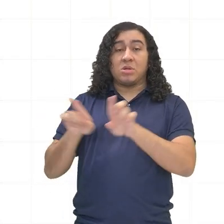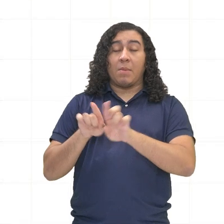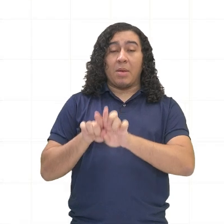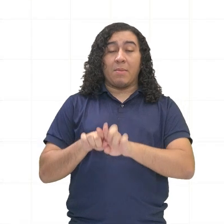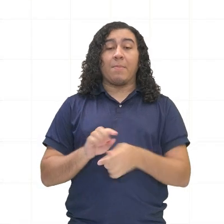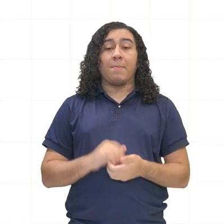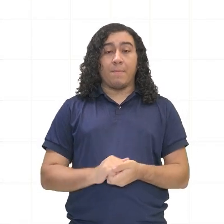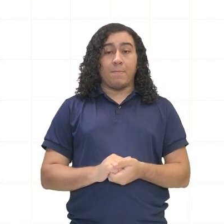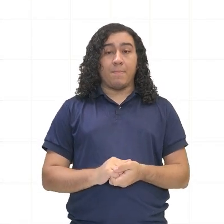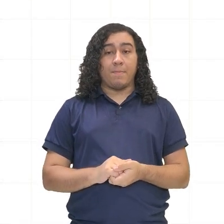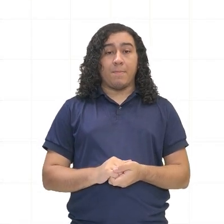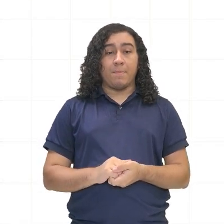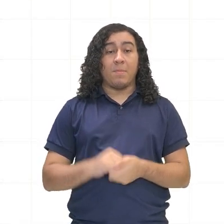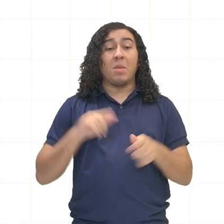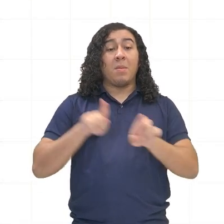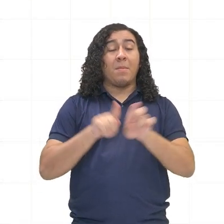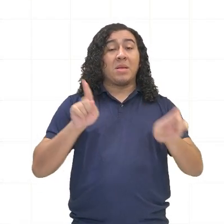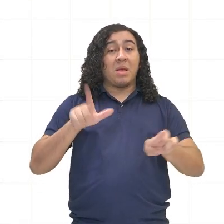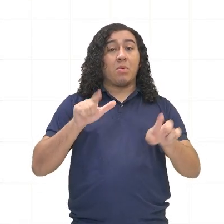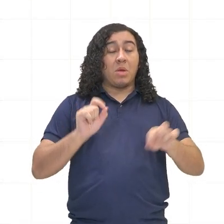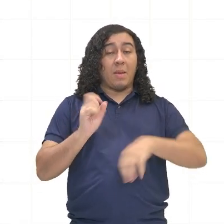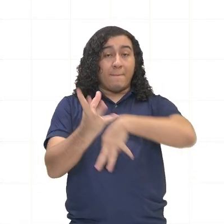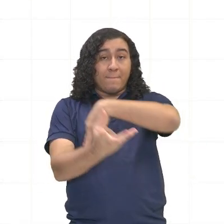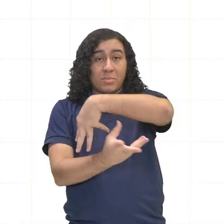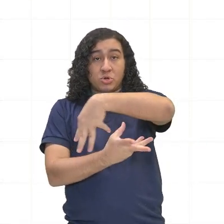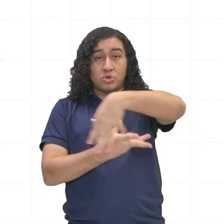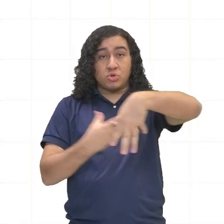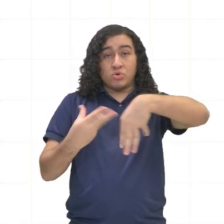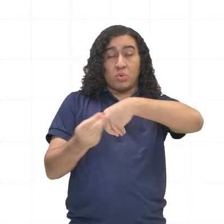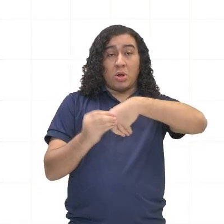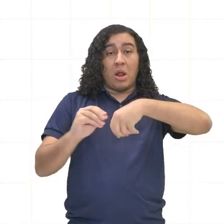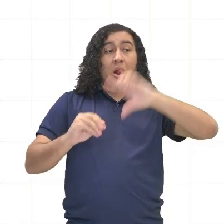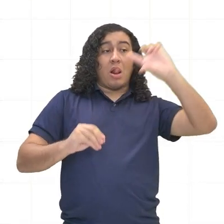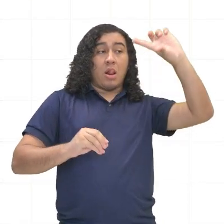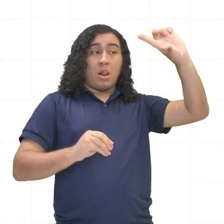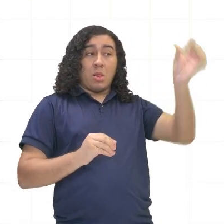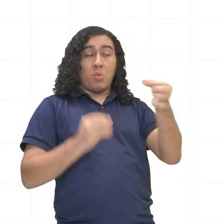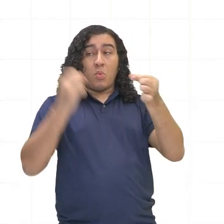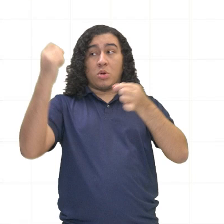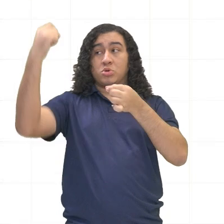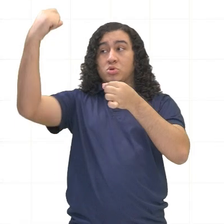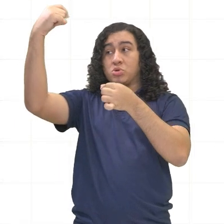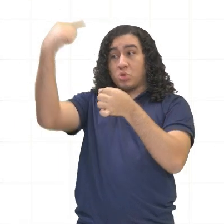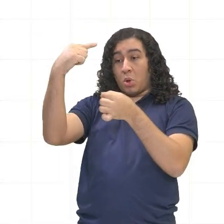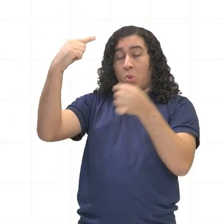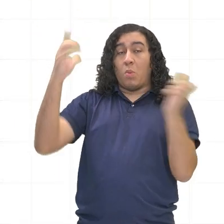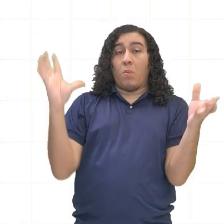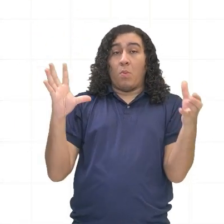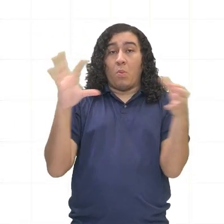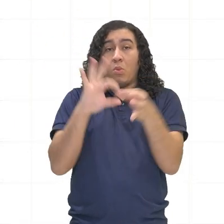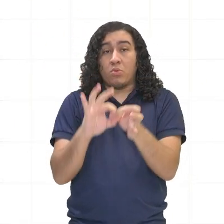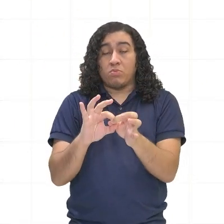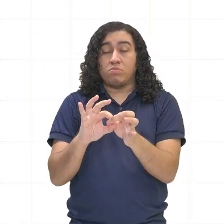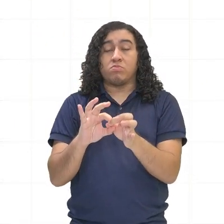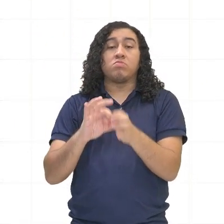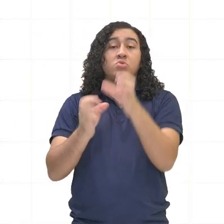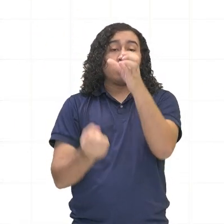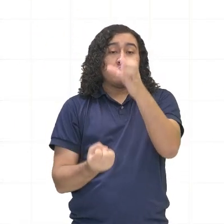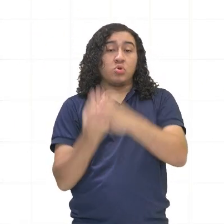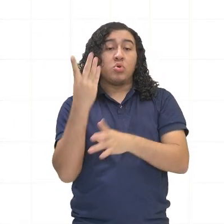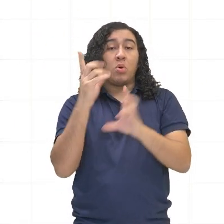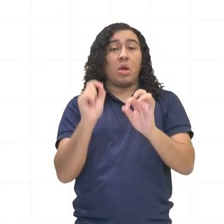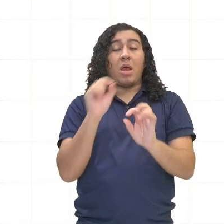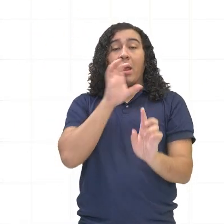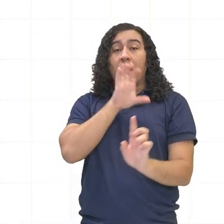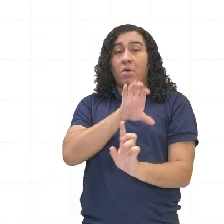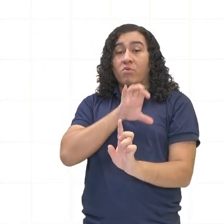No caso, ele mesclava, né, as fases da Lua com as fases do Sol, combinando ali, né, justamente as influências do